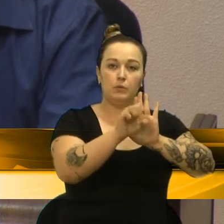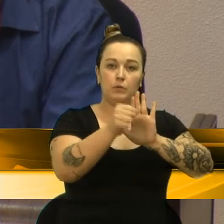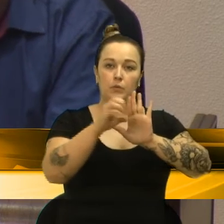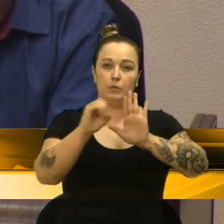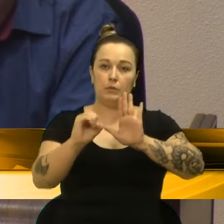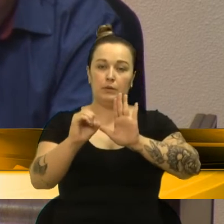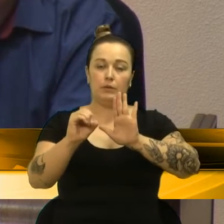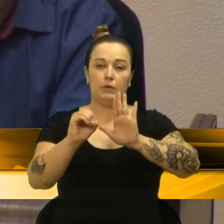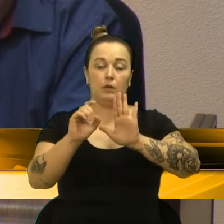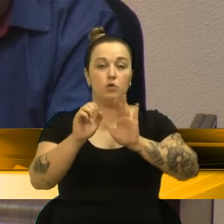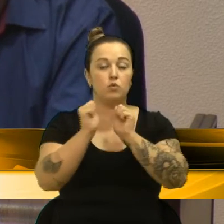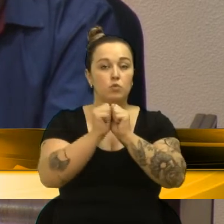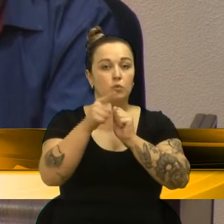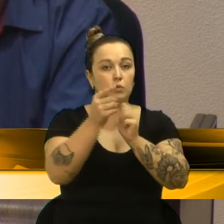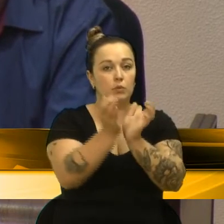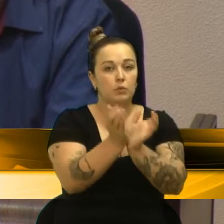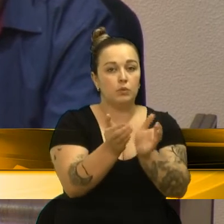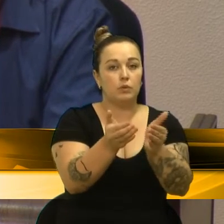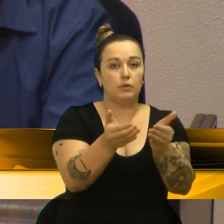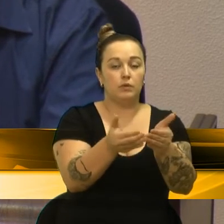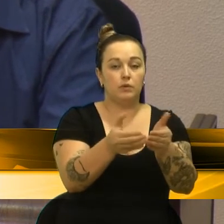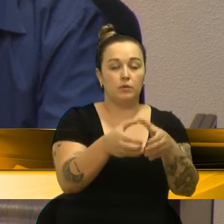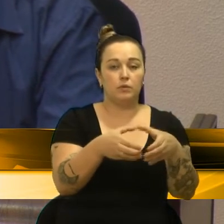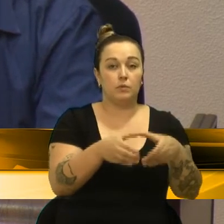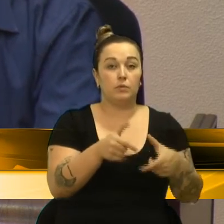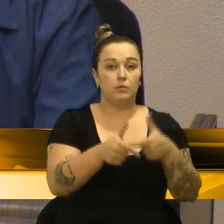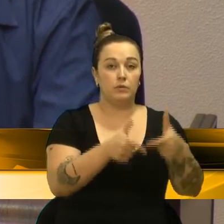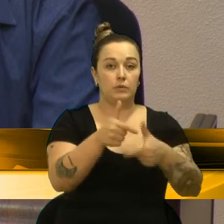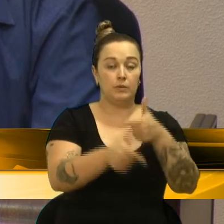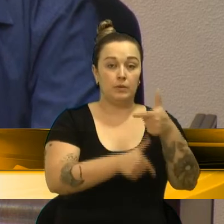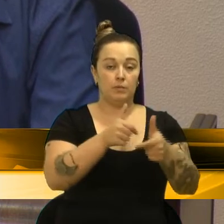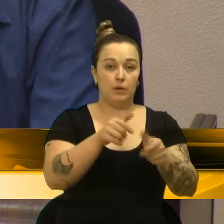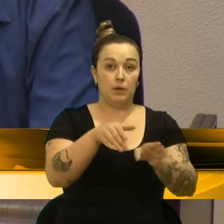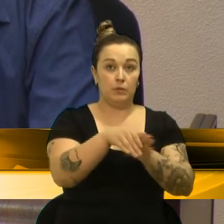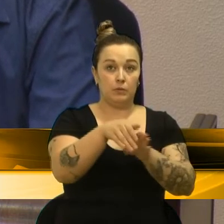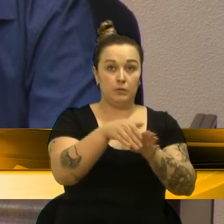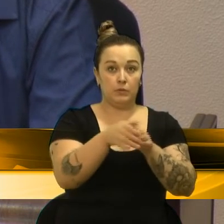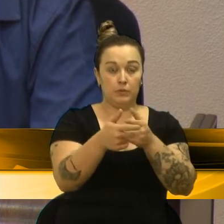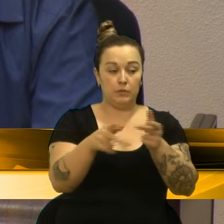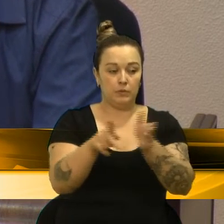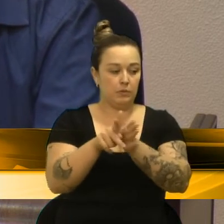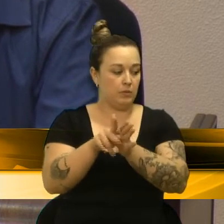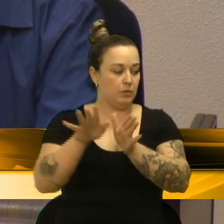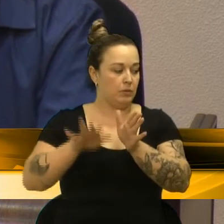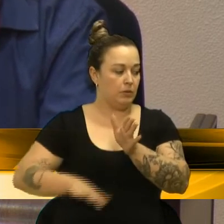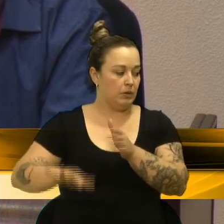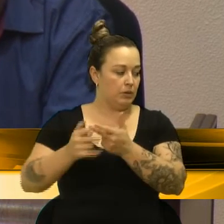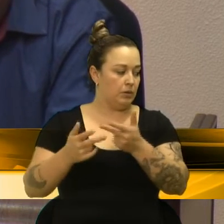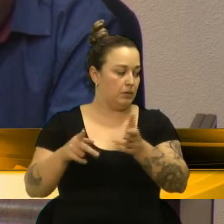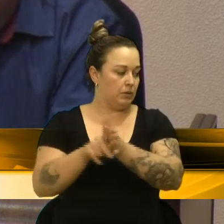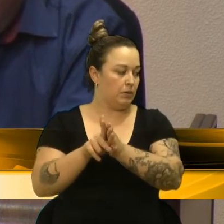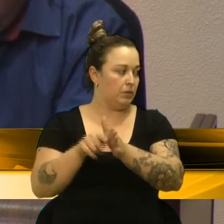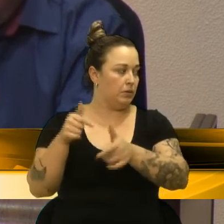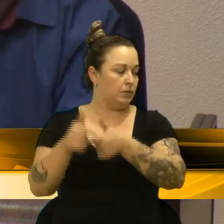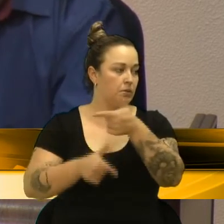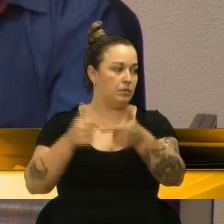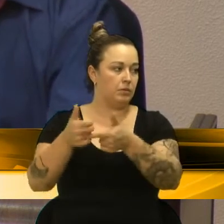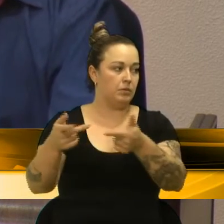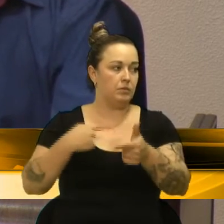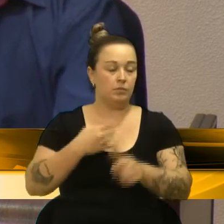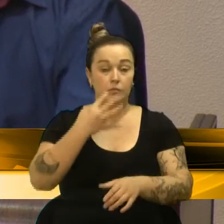outras comissões intersetoriais e grupos de trabalho de conselheiros para ações transitórias. As comissões poderão contar com integrantes não conselheiros.